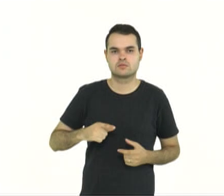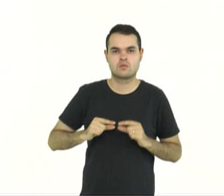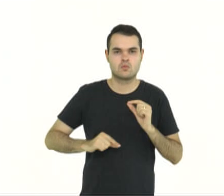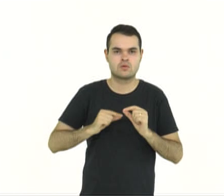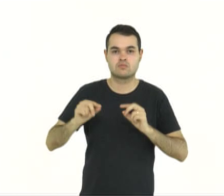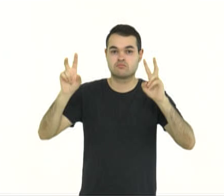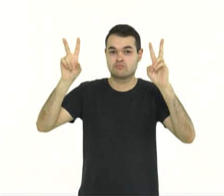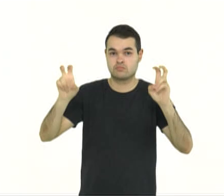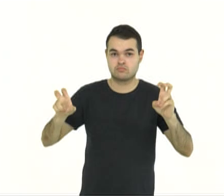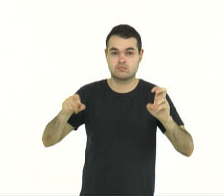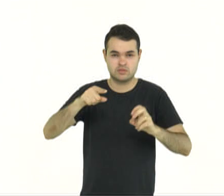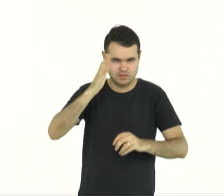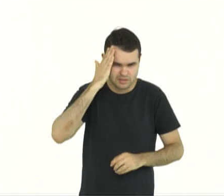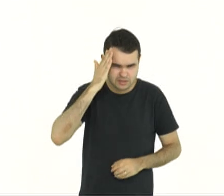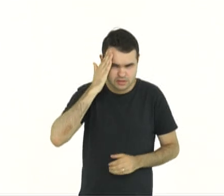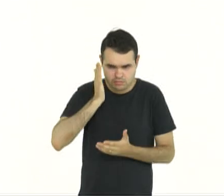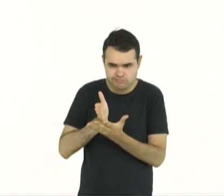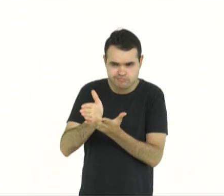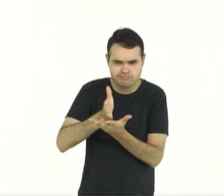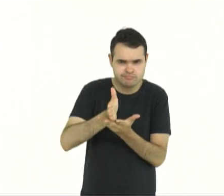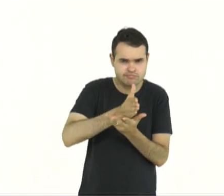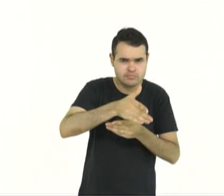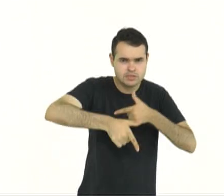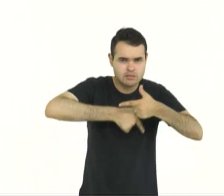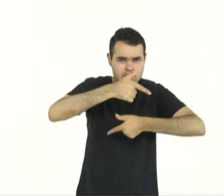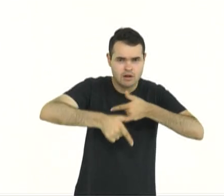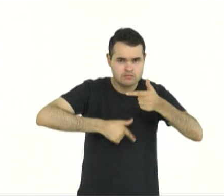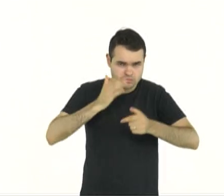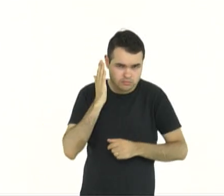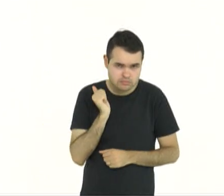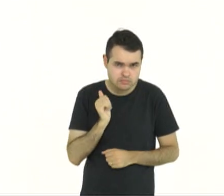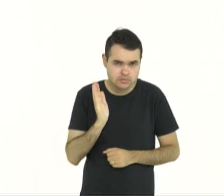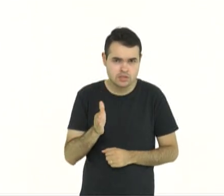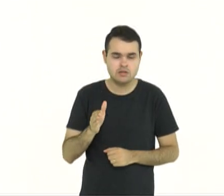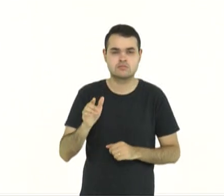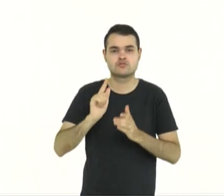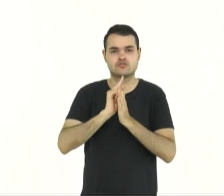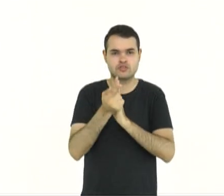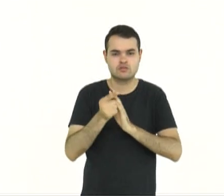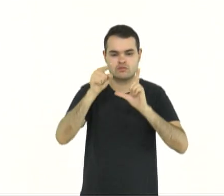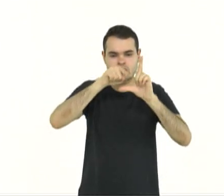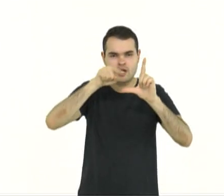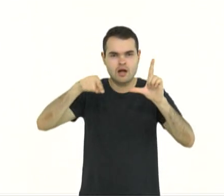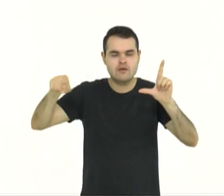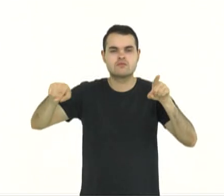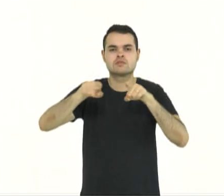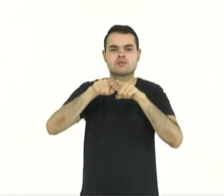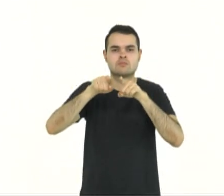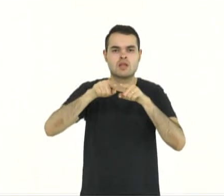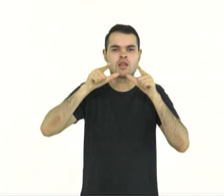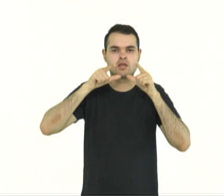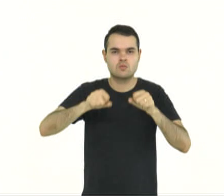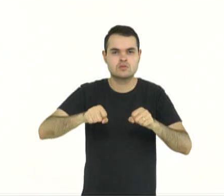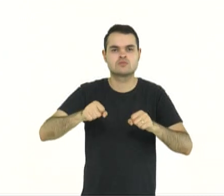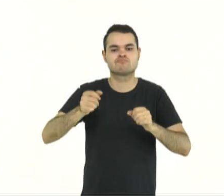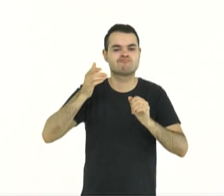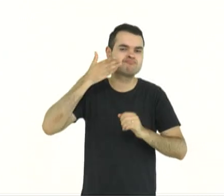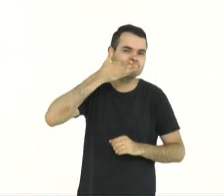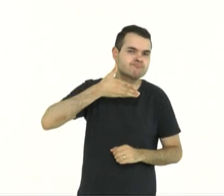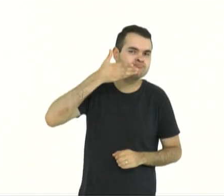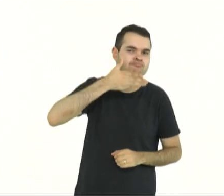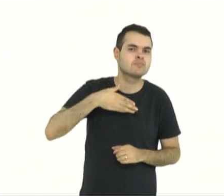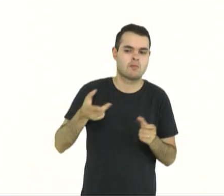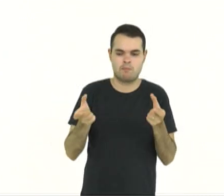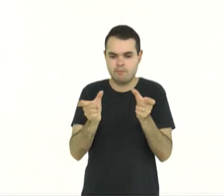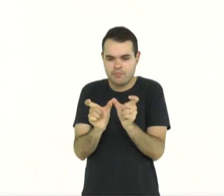como título, já sabes que carreira seguir? Gênero textual gráfico, linguístico discursivo, locuções verbais.